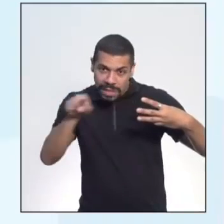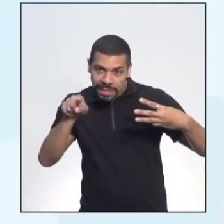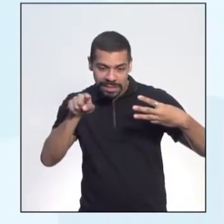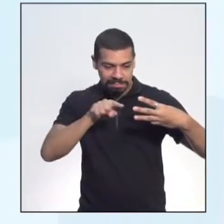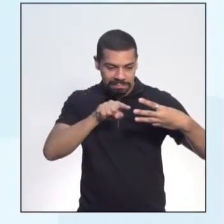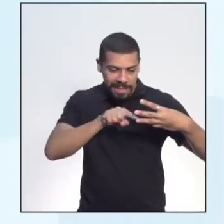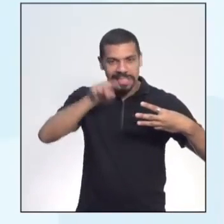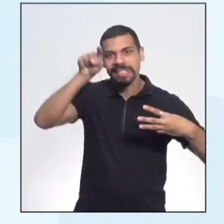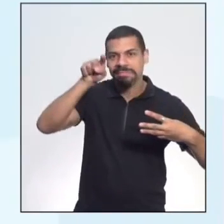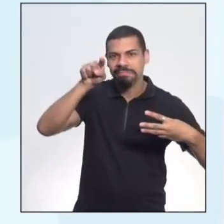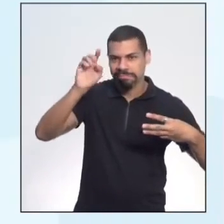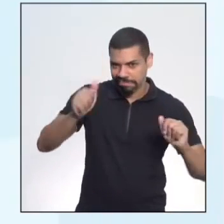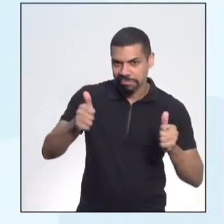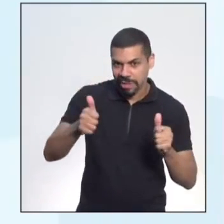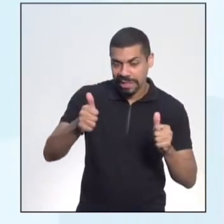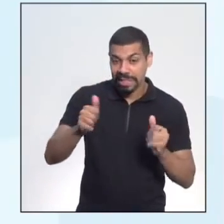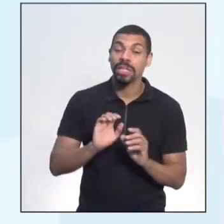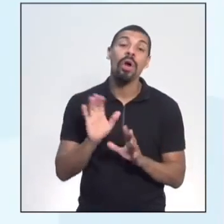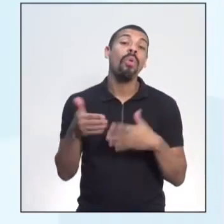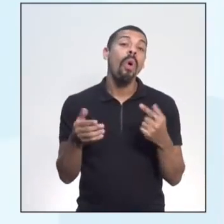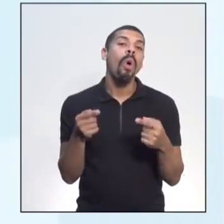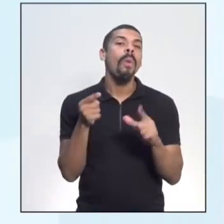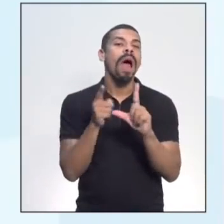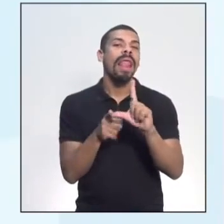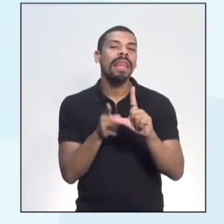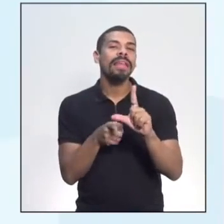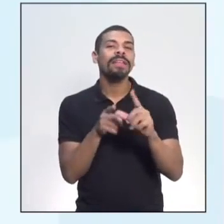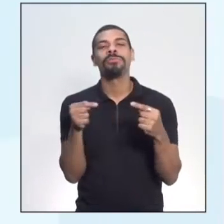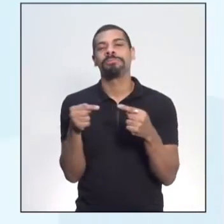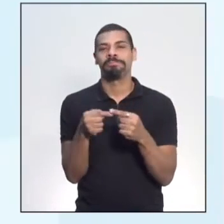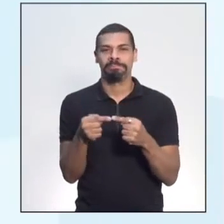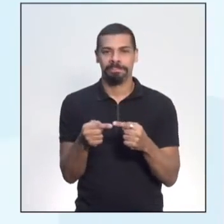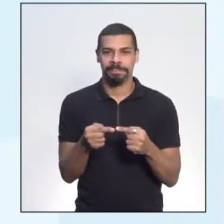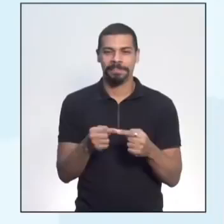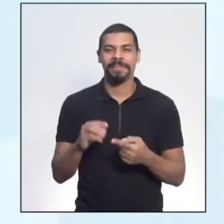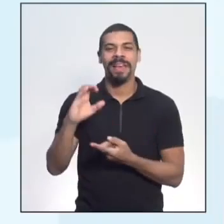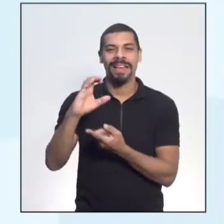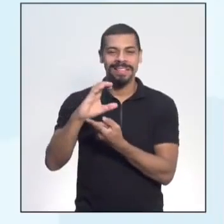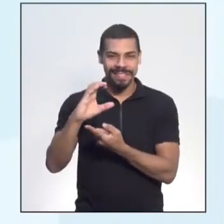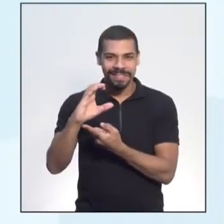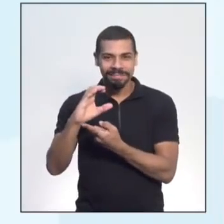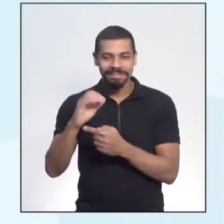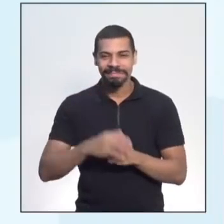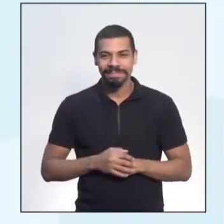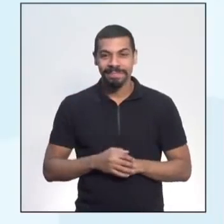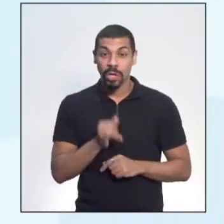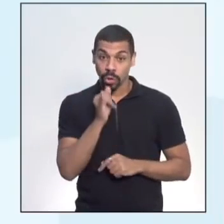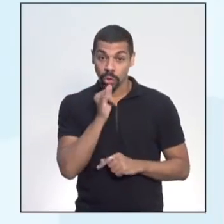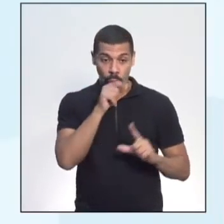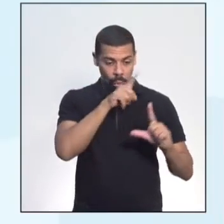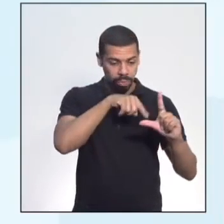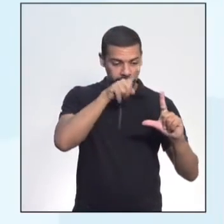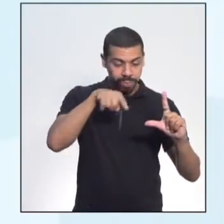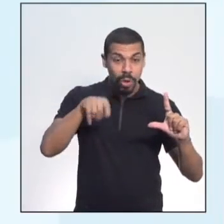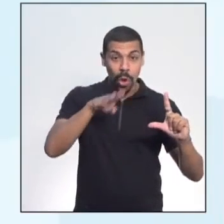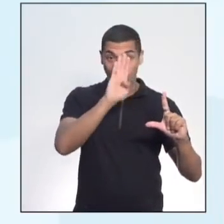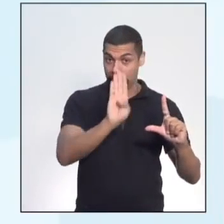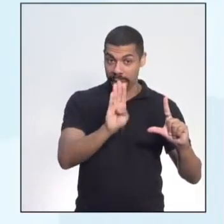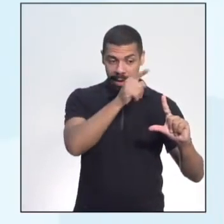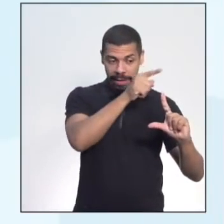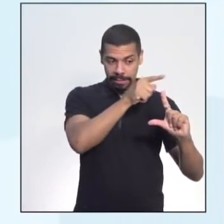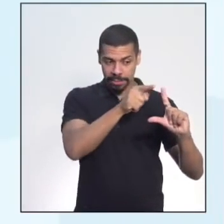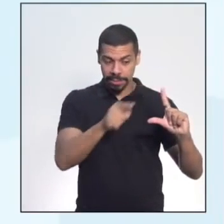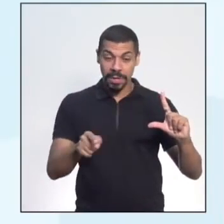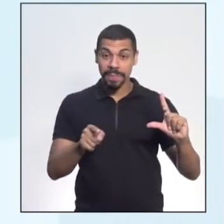e crescente. Tudo bem? Então, qual era a alternativa? Era a alternativa C, onde o gráfico B é o decrescente e